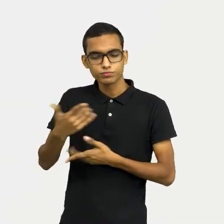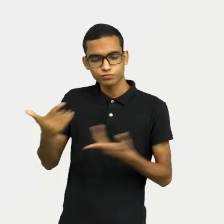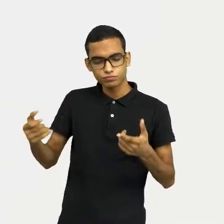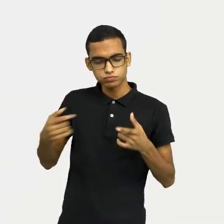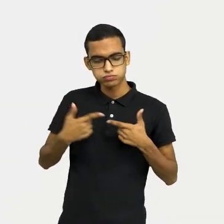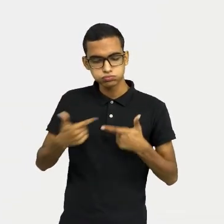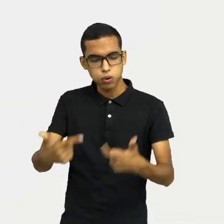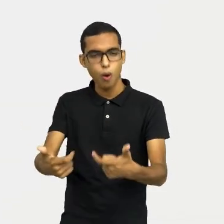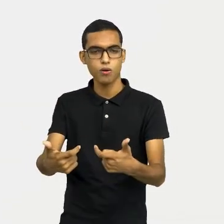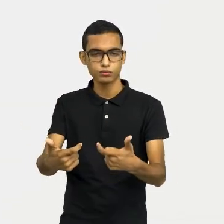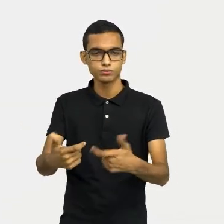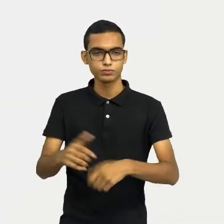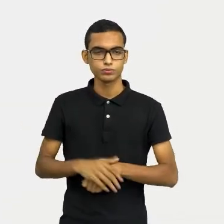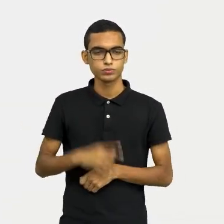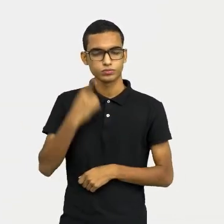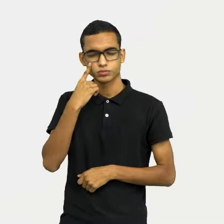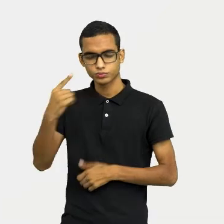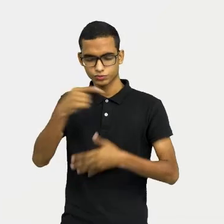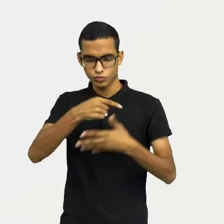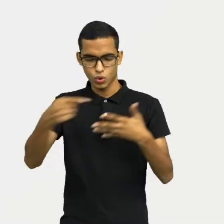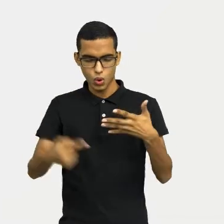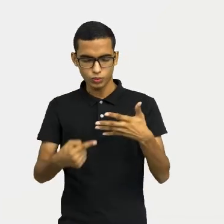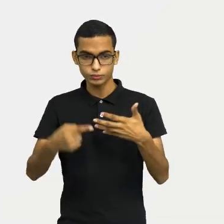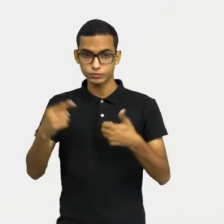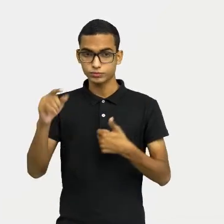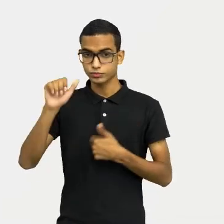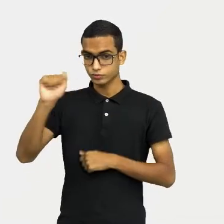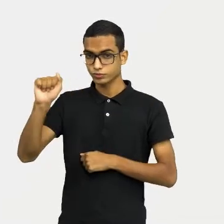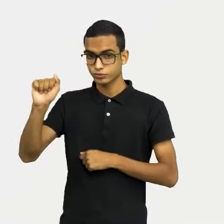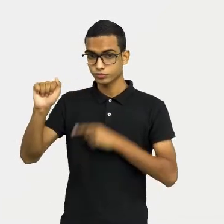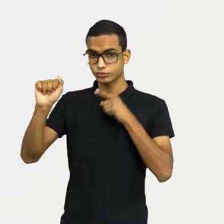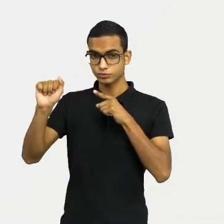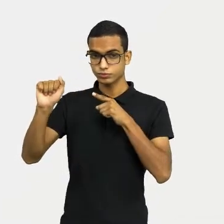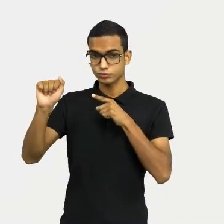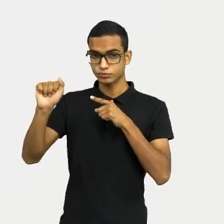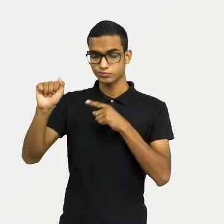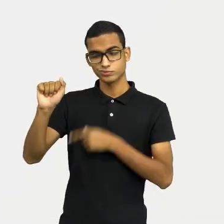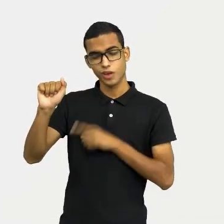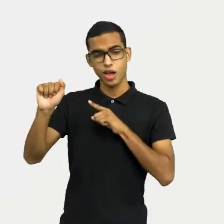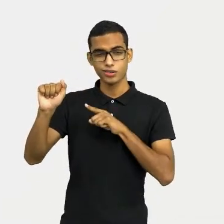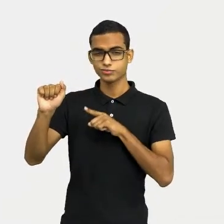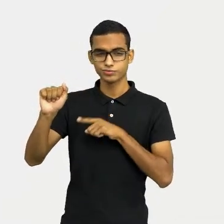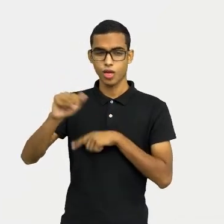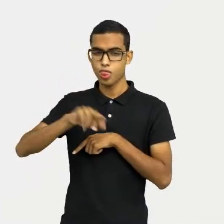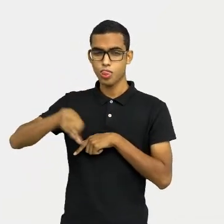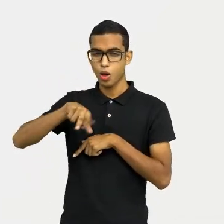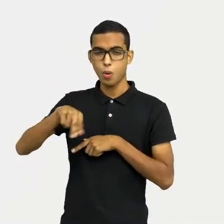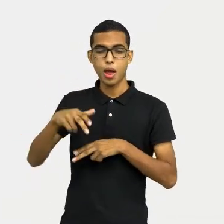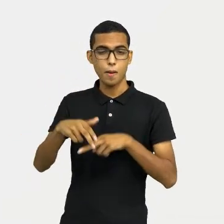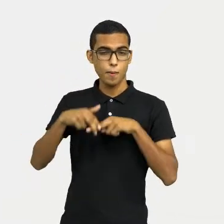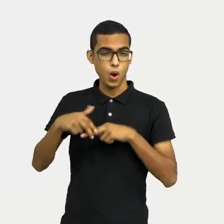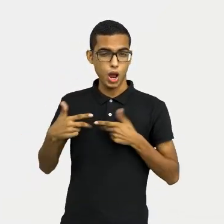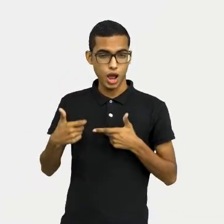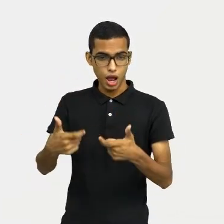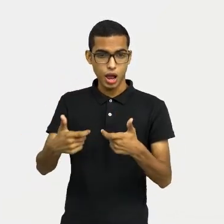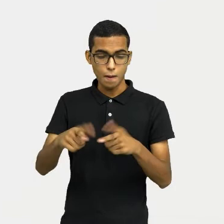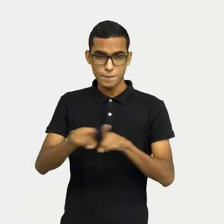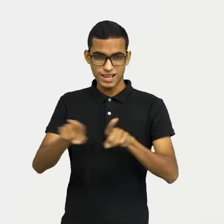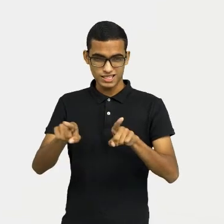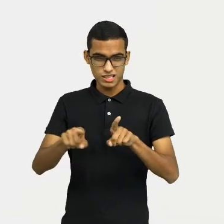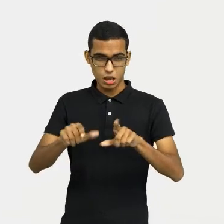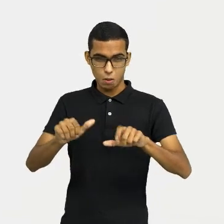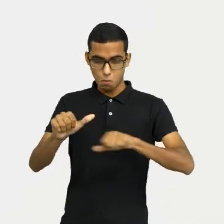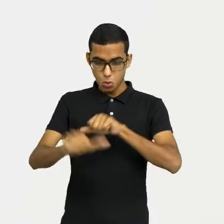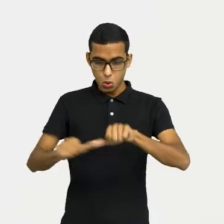alternativas aqui. Então, vejam bem, perturbar a dinâmica de equilíbrio demográfico, não, porque nós, apesar da guerra e a modificação do mapa, não vai